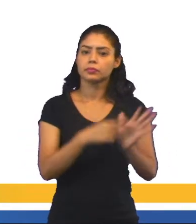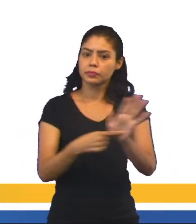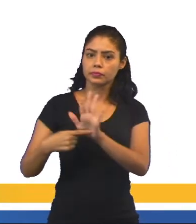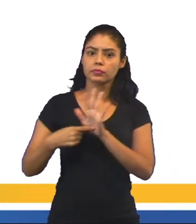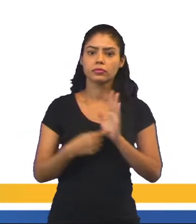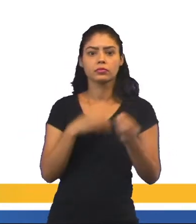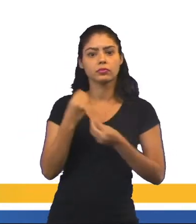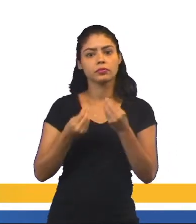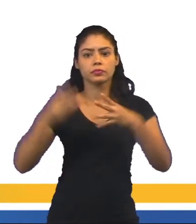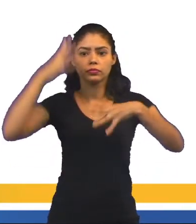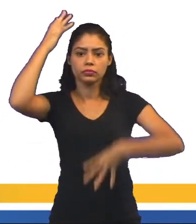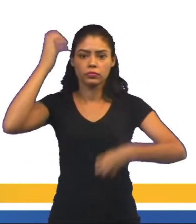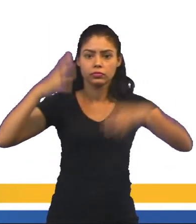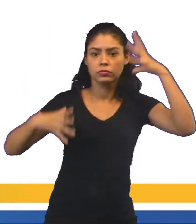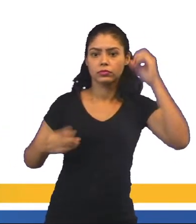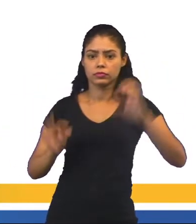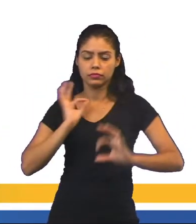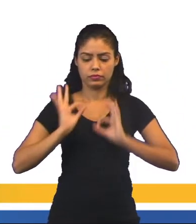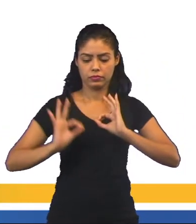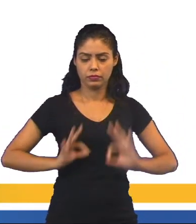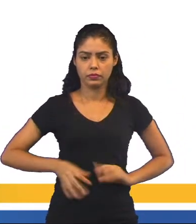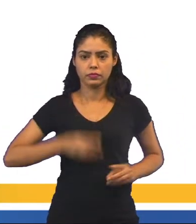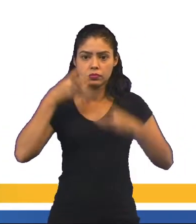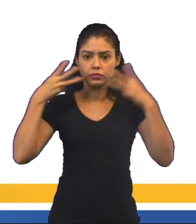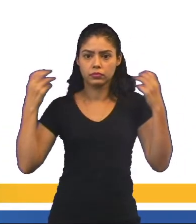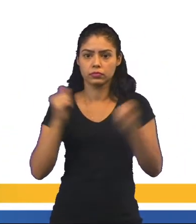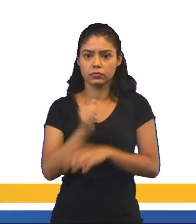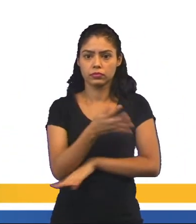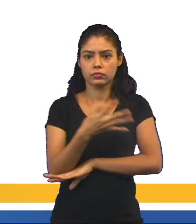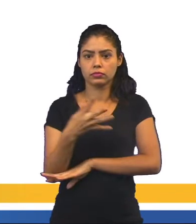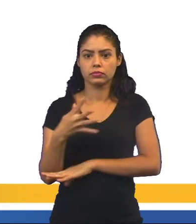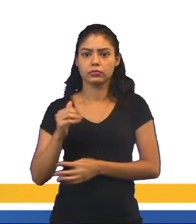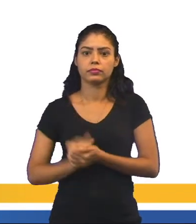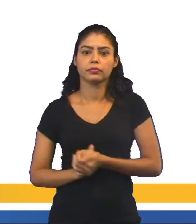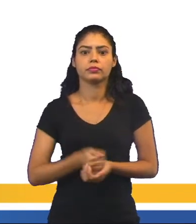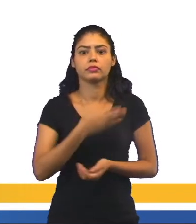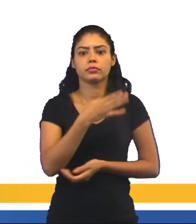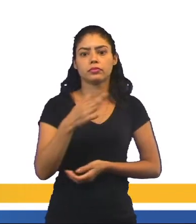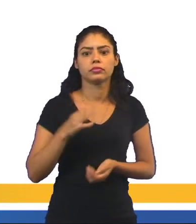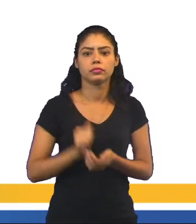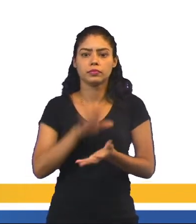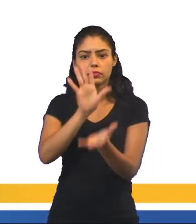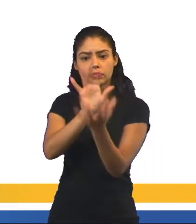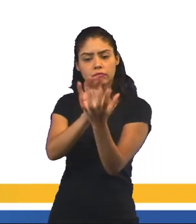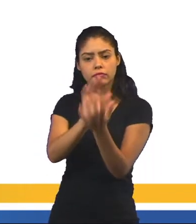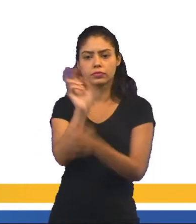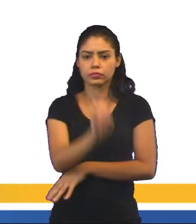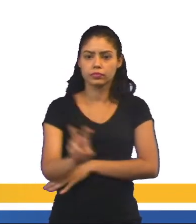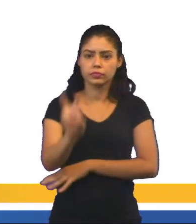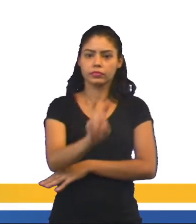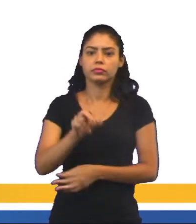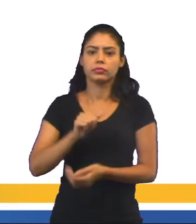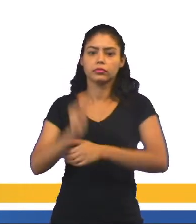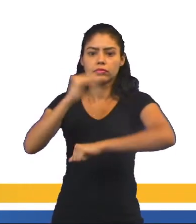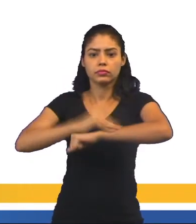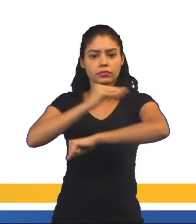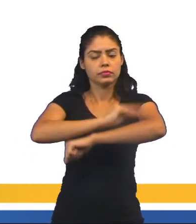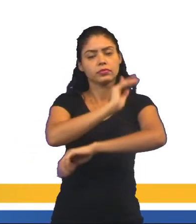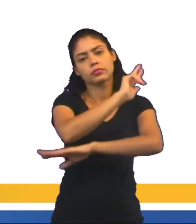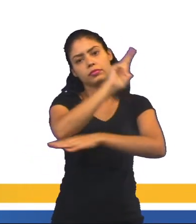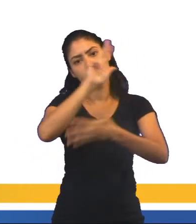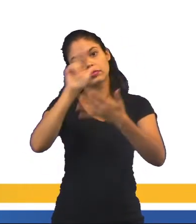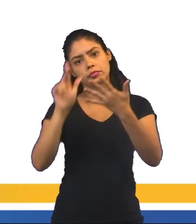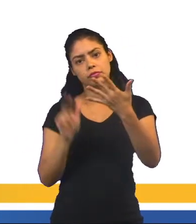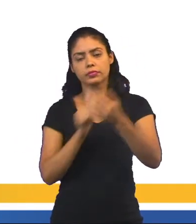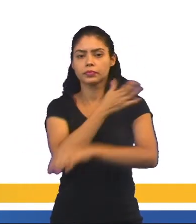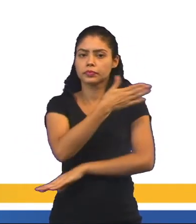destacam-se animais como os macacos, onça-pintada, tamanduás, peixe-boi, jacarés, serpentes, rãs,